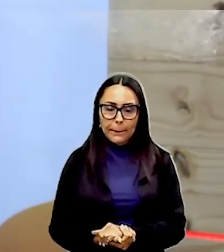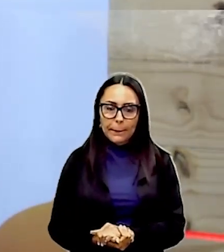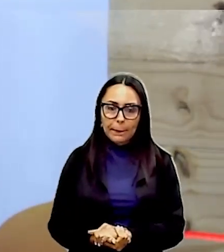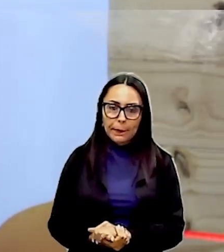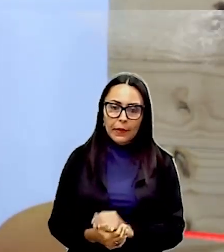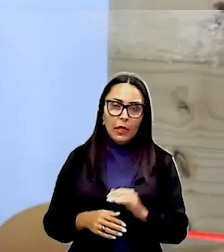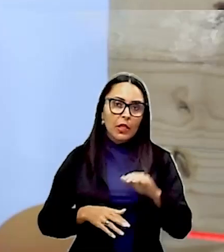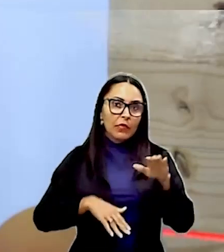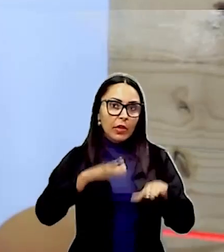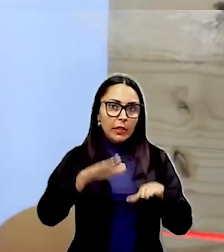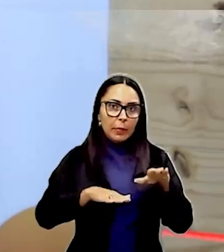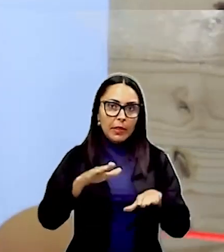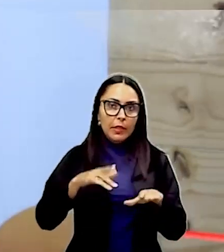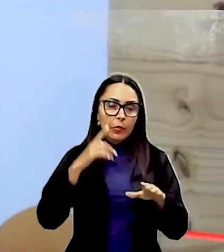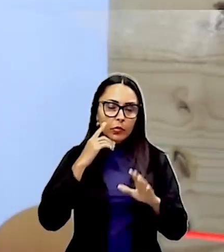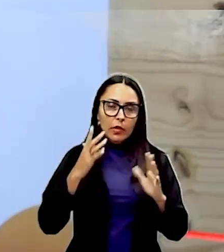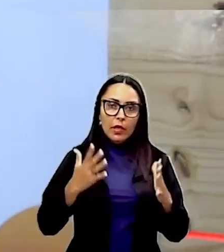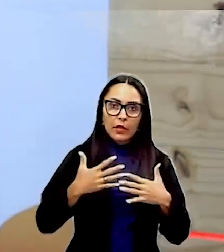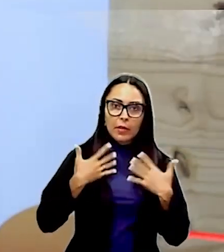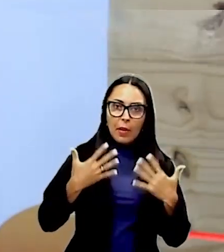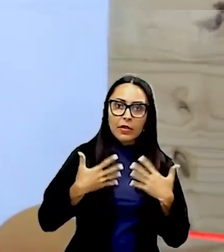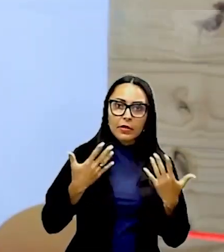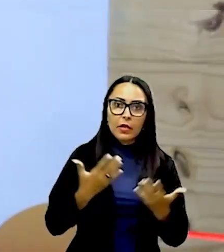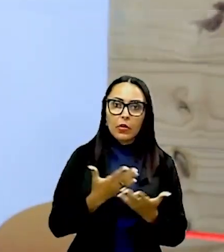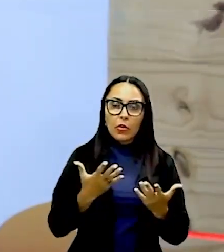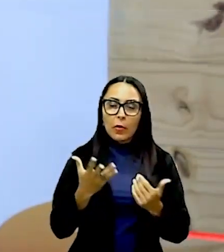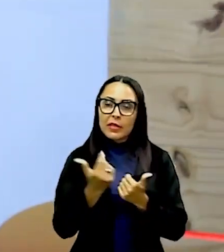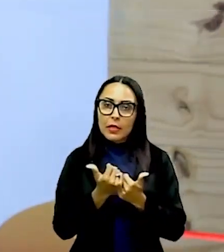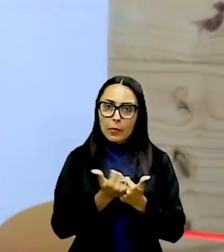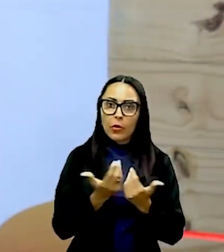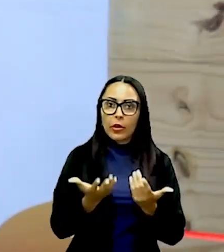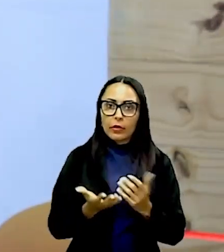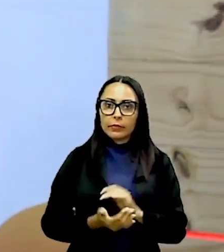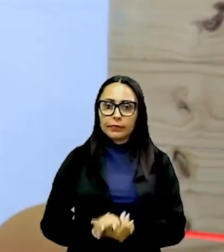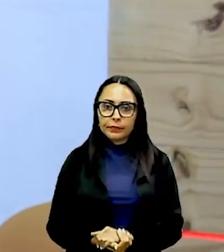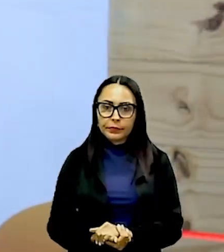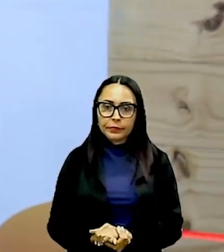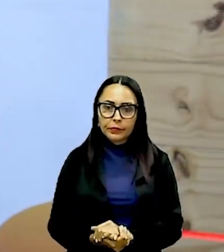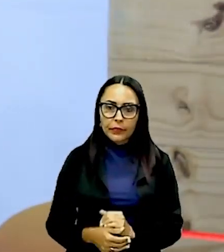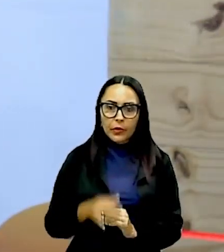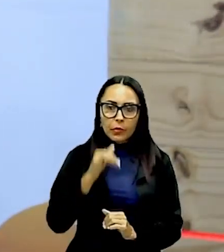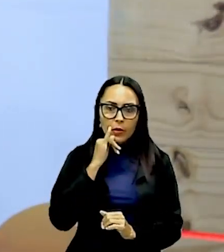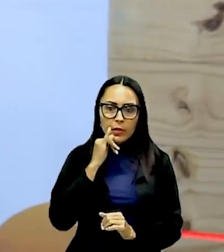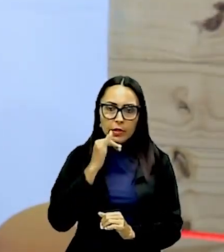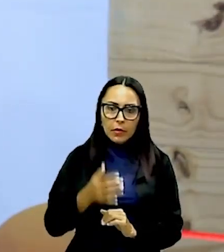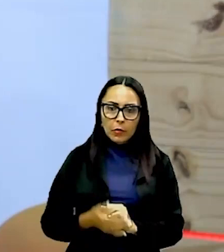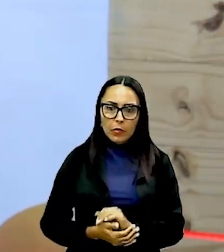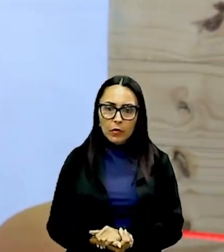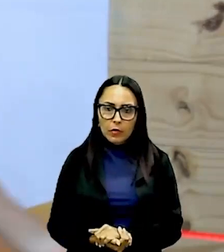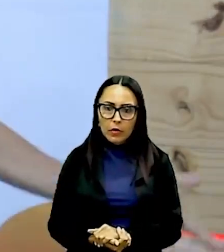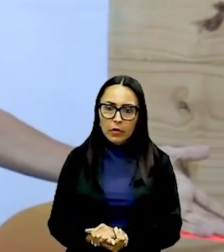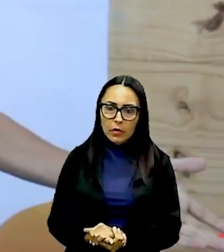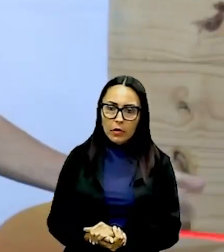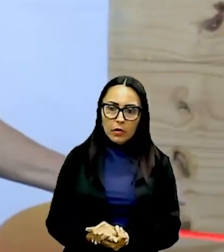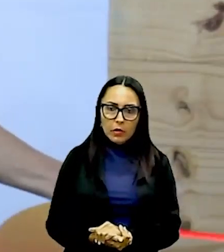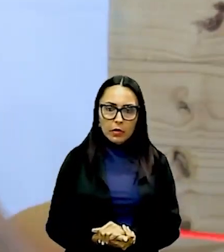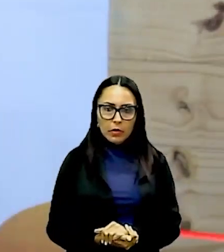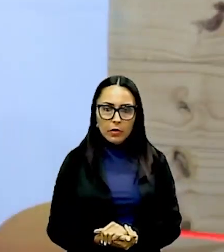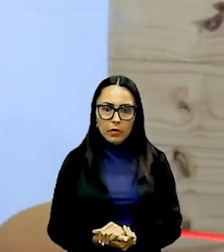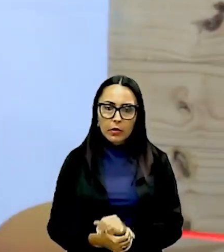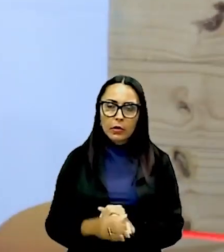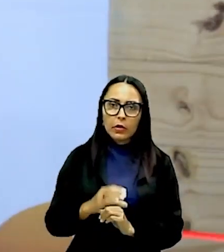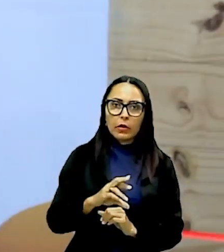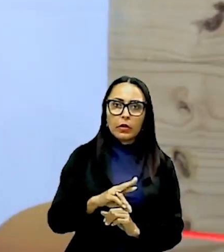ele vai depender muito da questão da animação para se apoiar, para ser a base dele. Um exemplo que eu decidi trazer foi